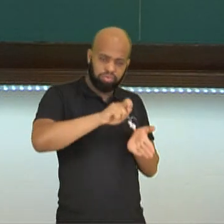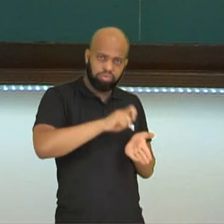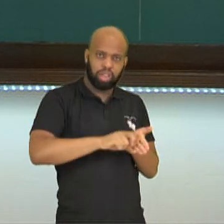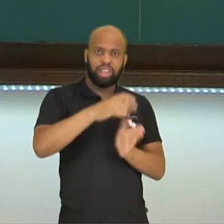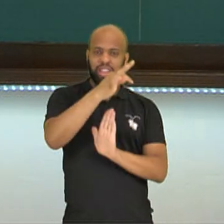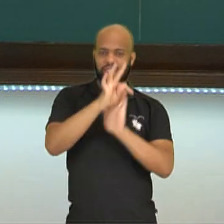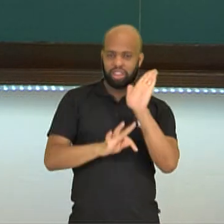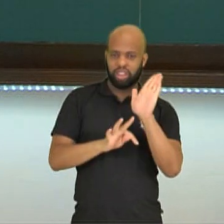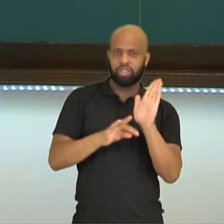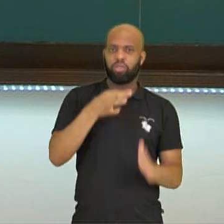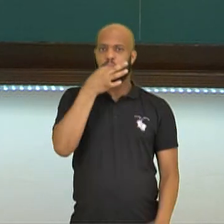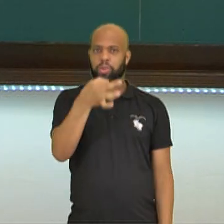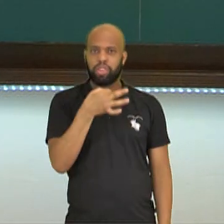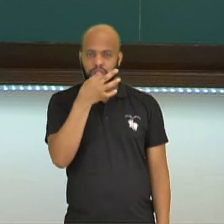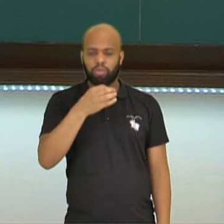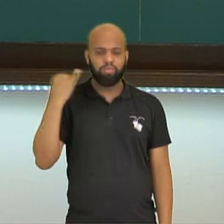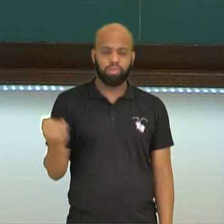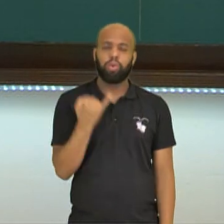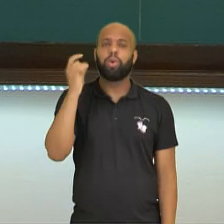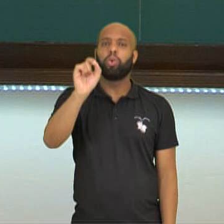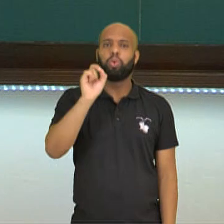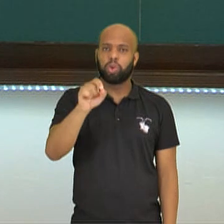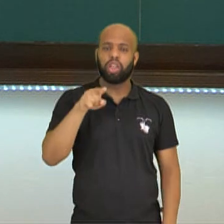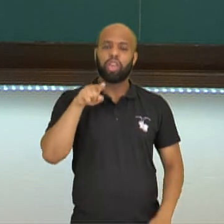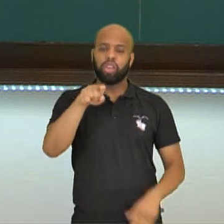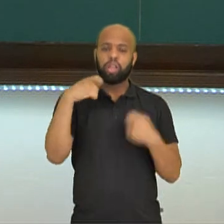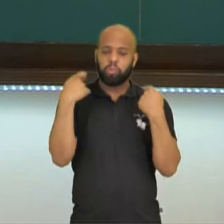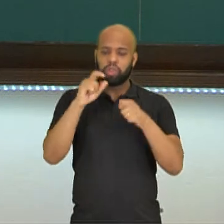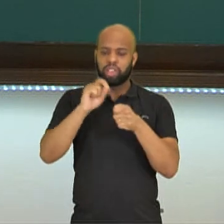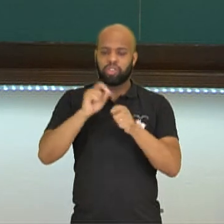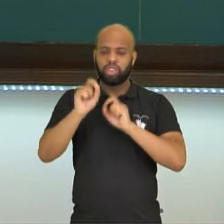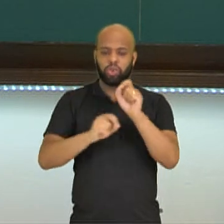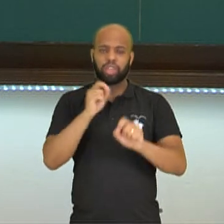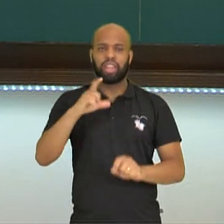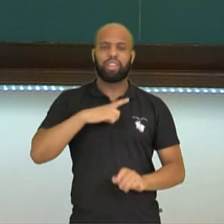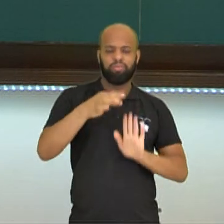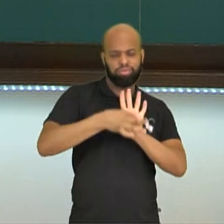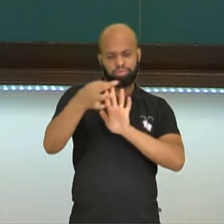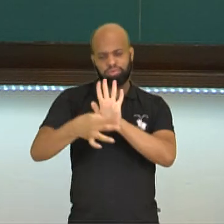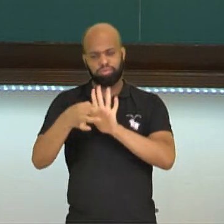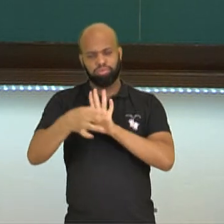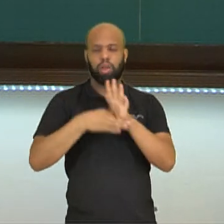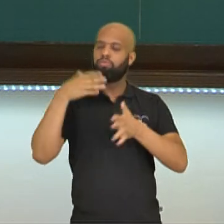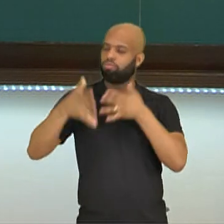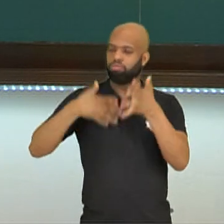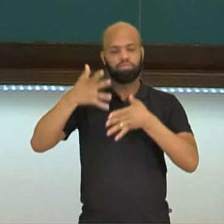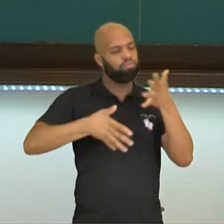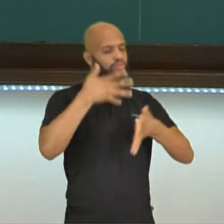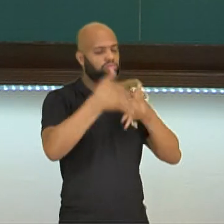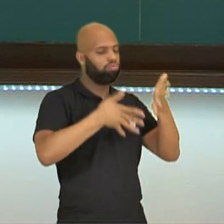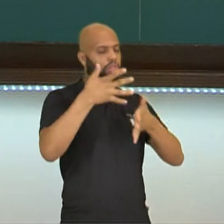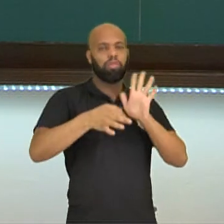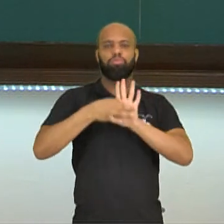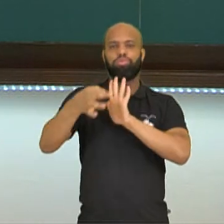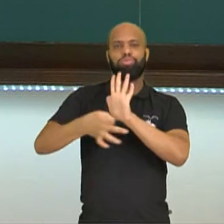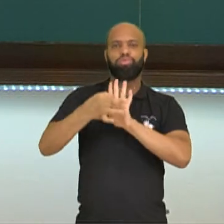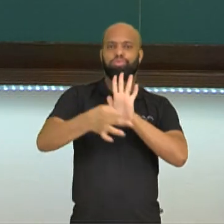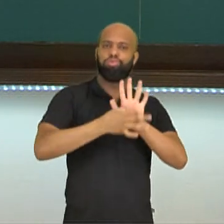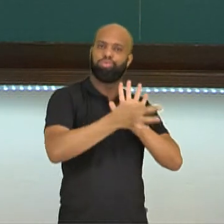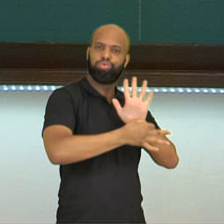artigo de opinião, o mais importante é você levantar argumentos. O que seria